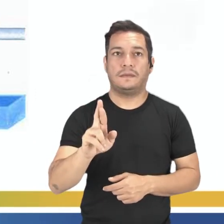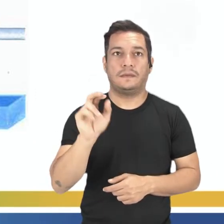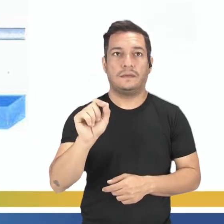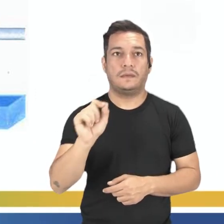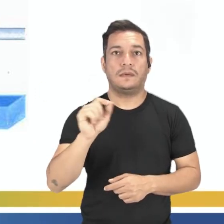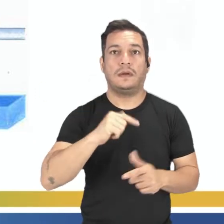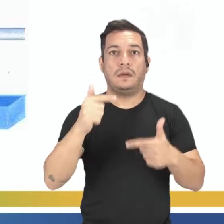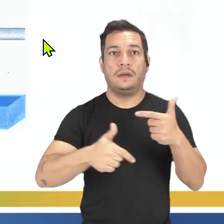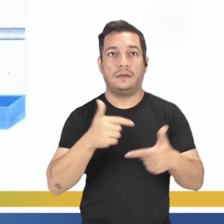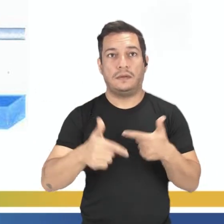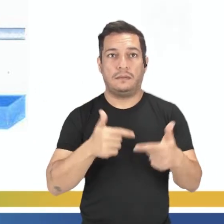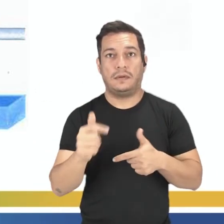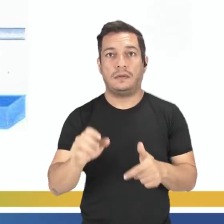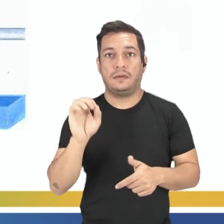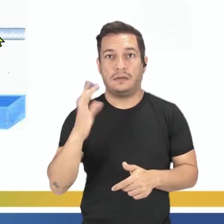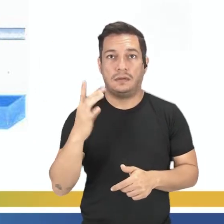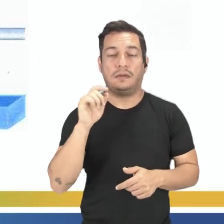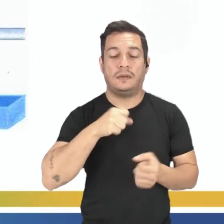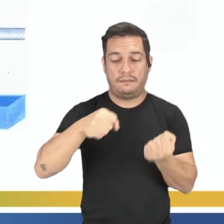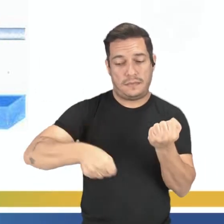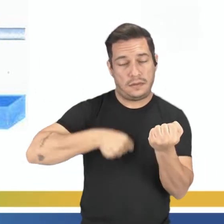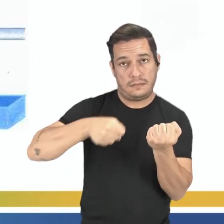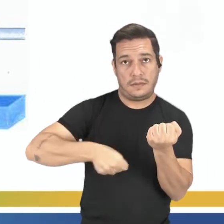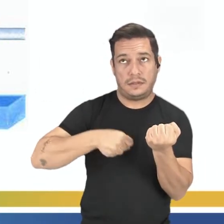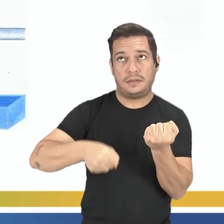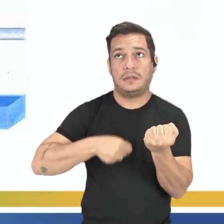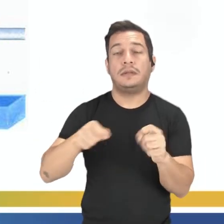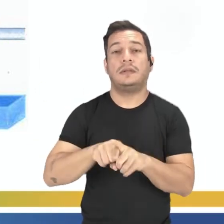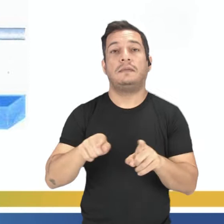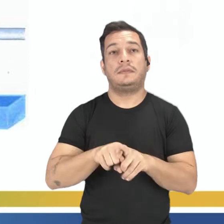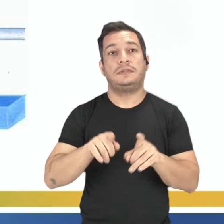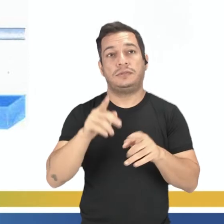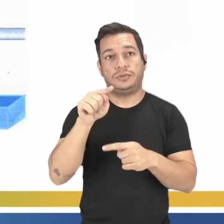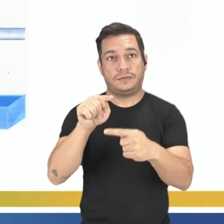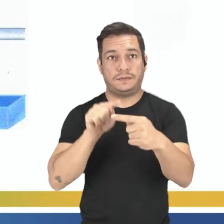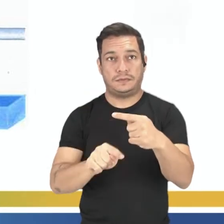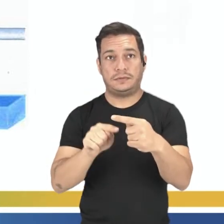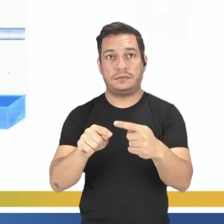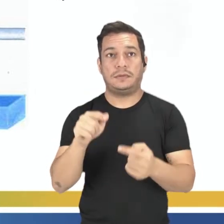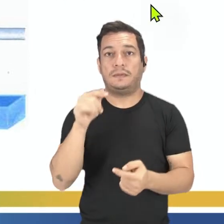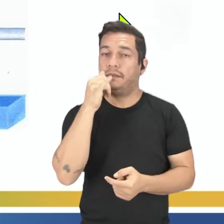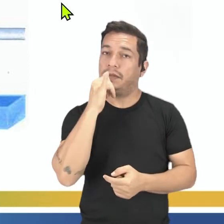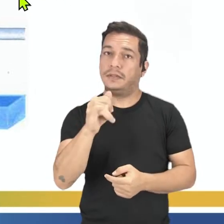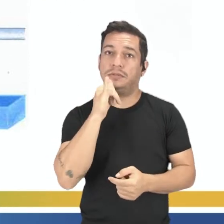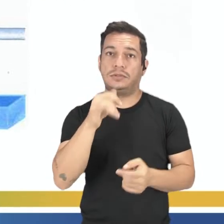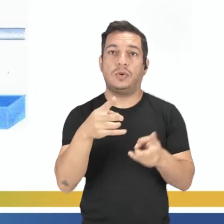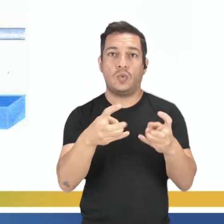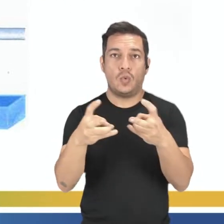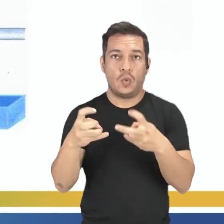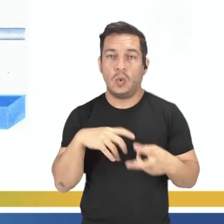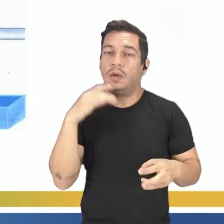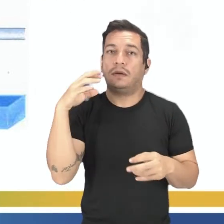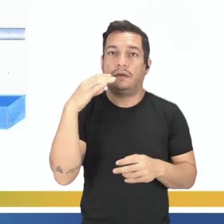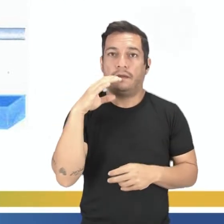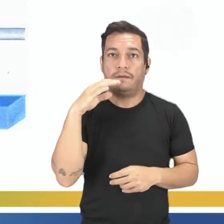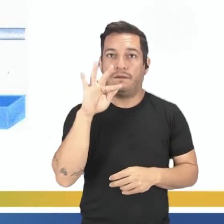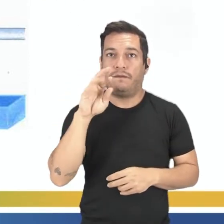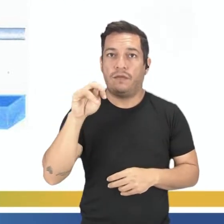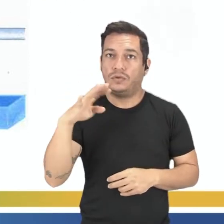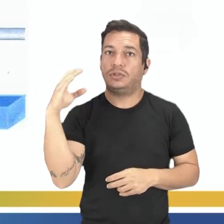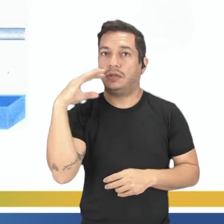que o trabalho realizado aqui pela máquina, dividido pela energia tirada da fonte quente, o